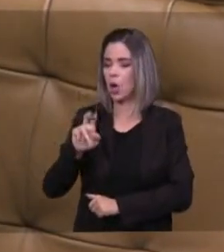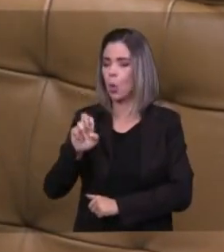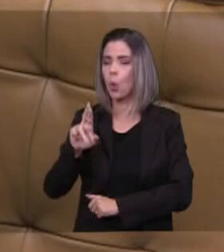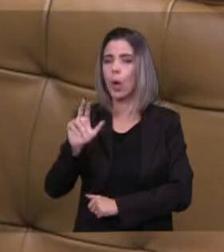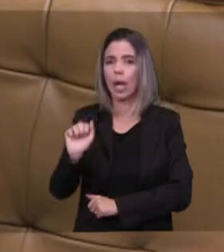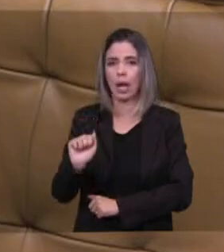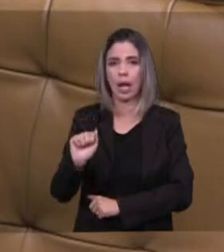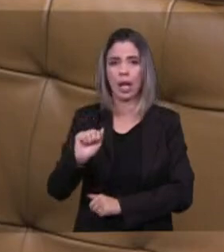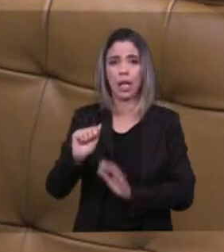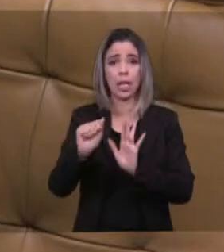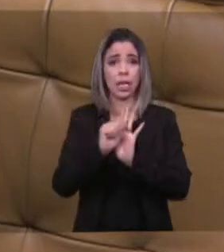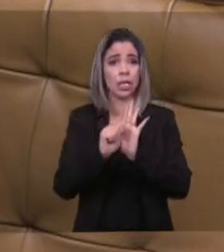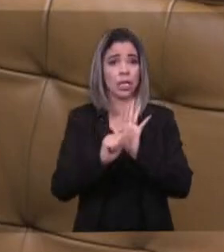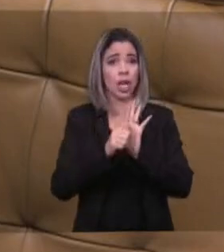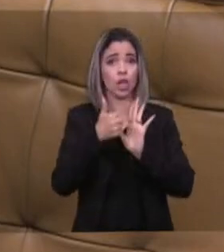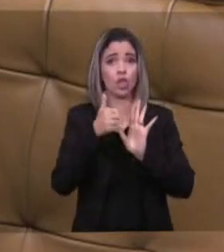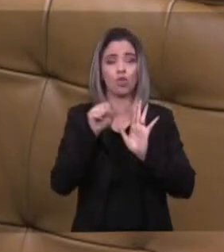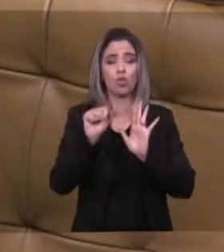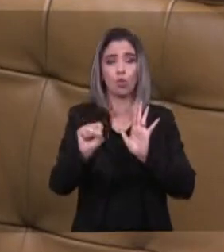no século XVIII.